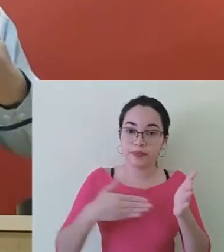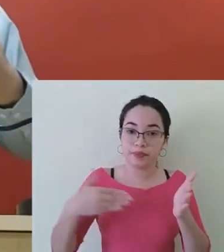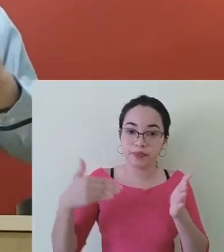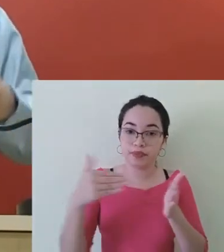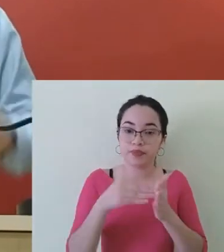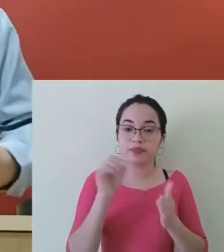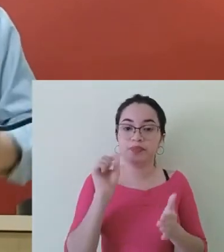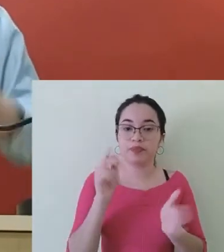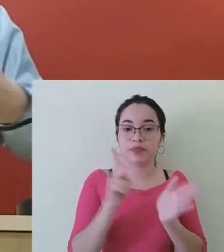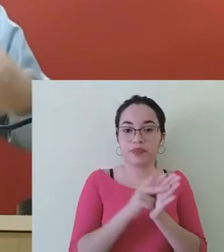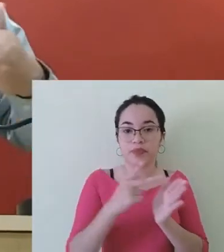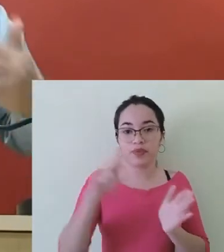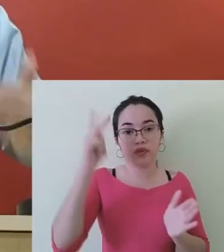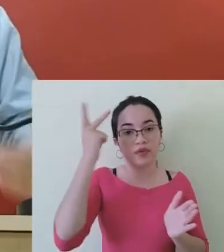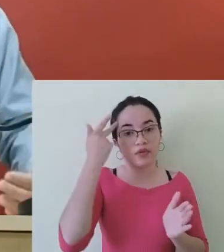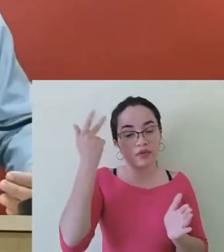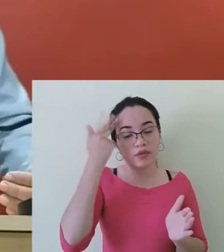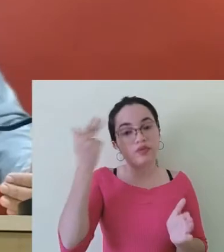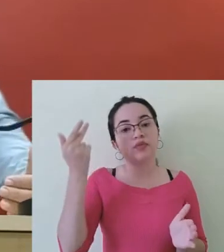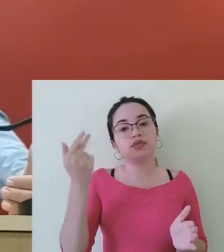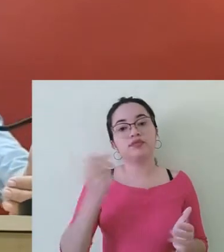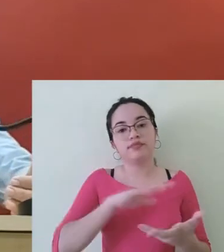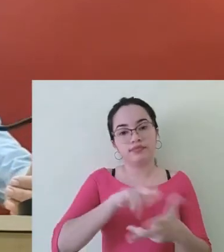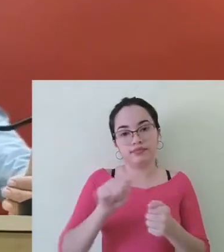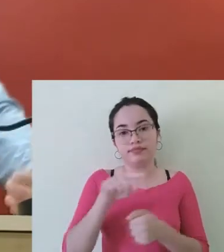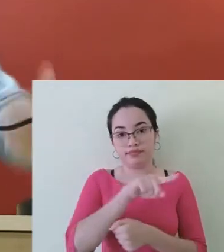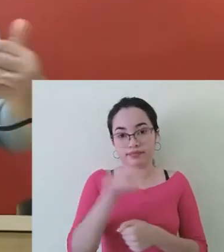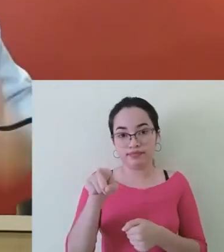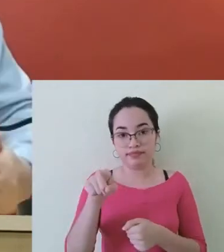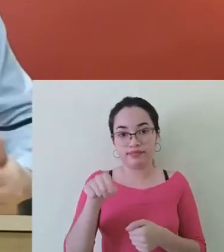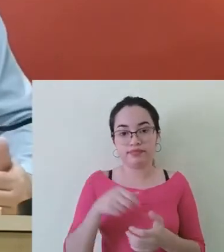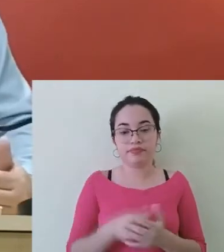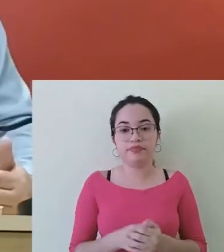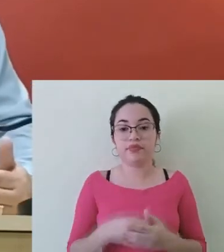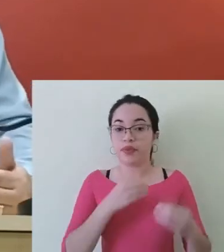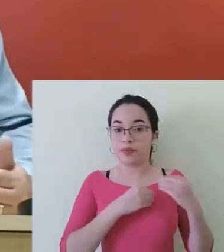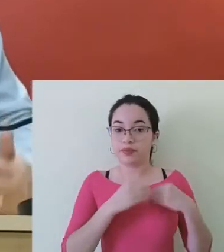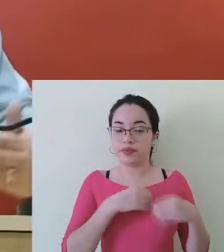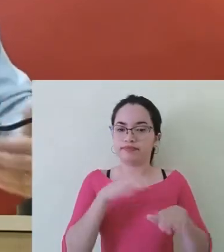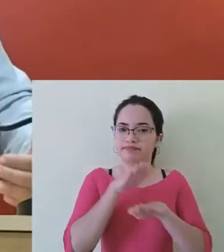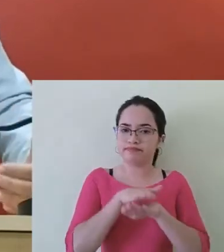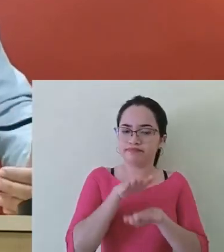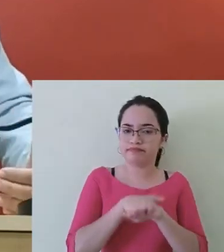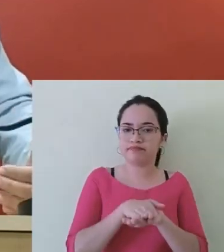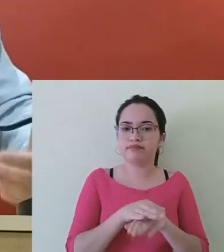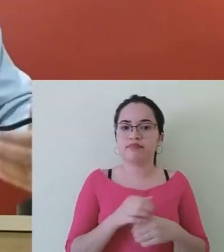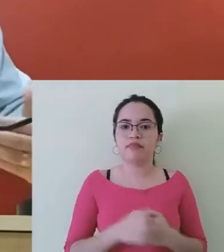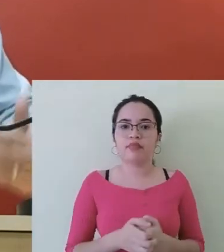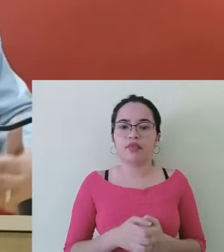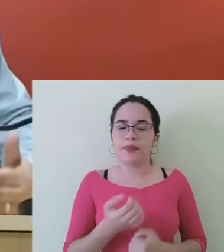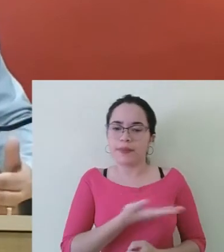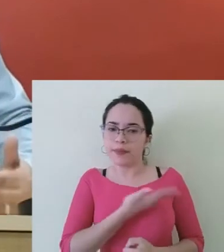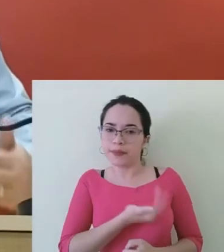tudo o que pertence à natureza terrena de vocês: imoralidade sexual,